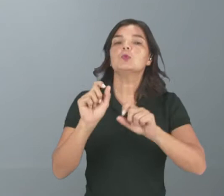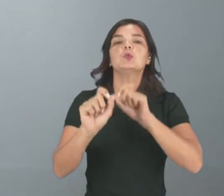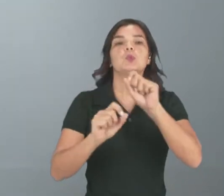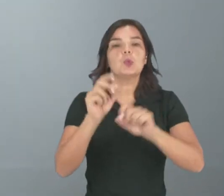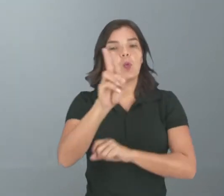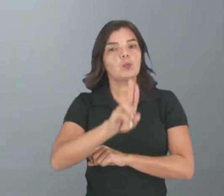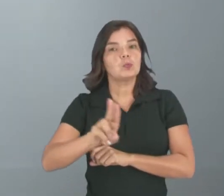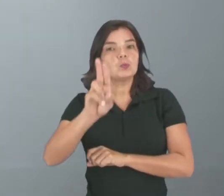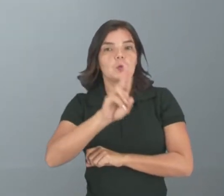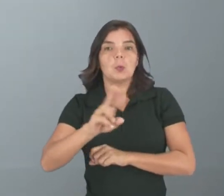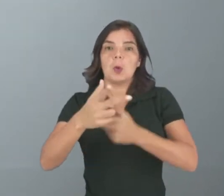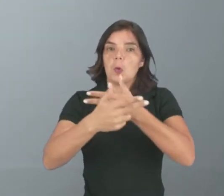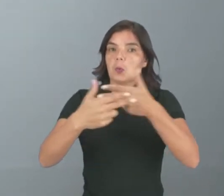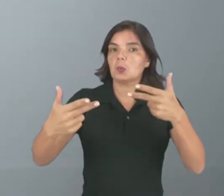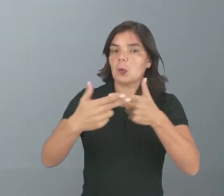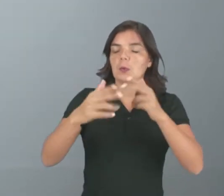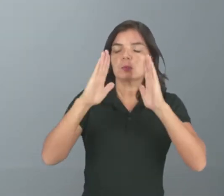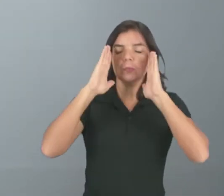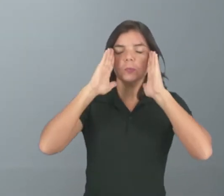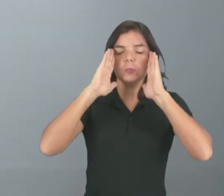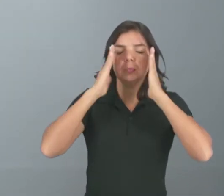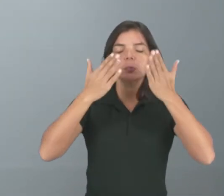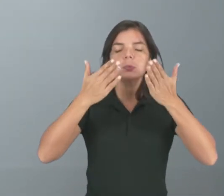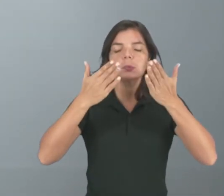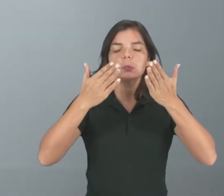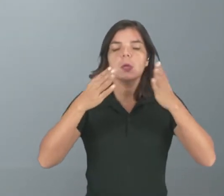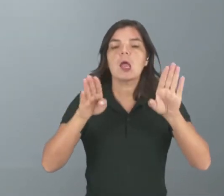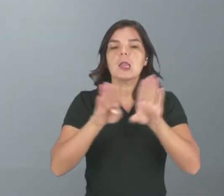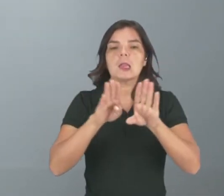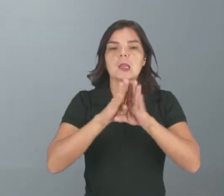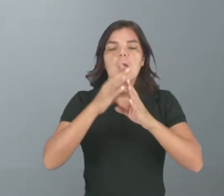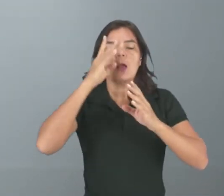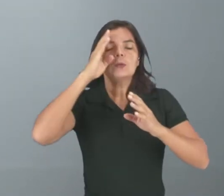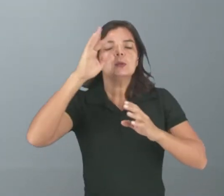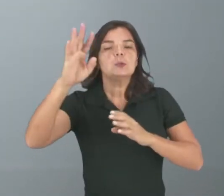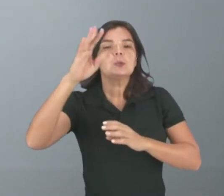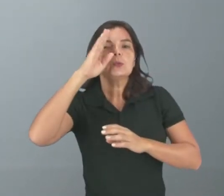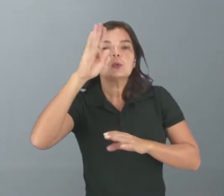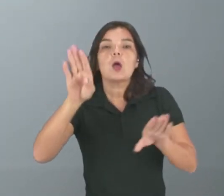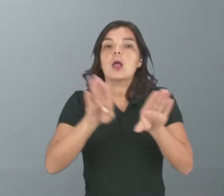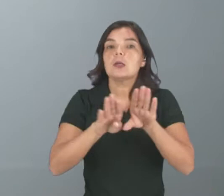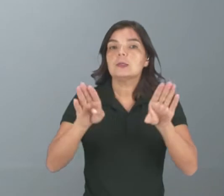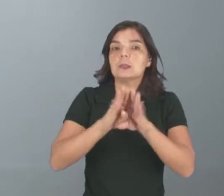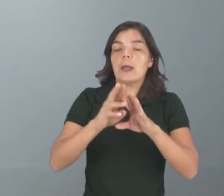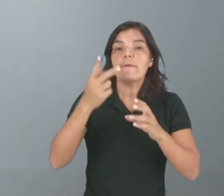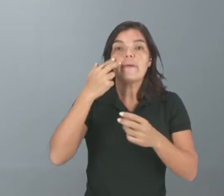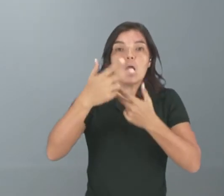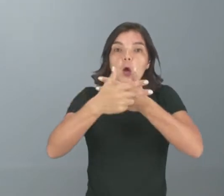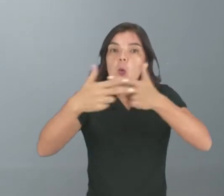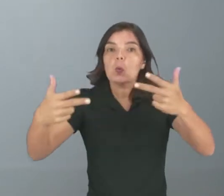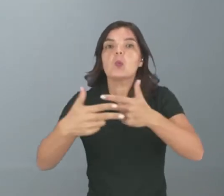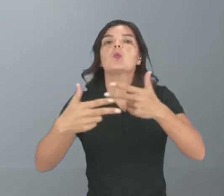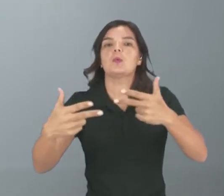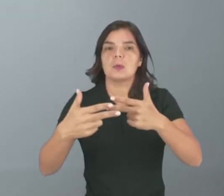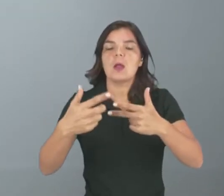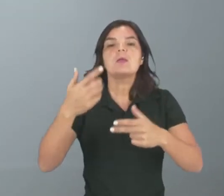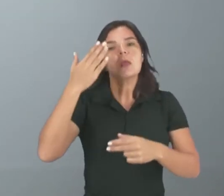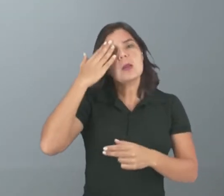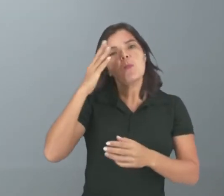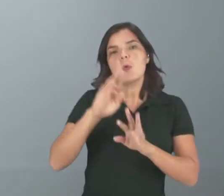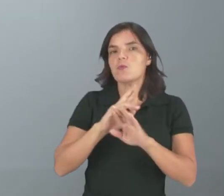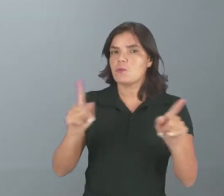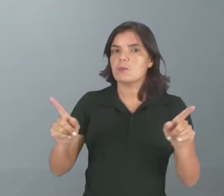Utilizam determinadas coisas, se concentram, eles têm visão, eles têm visagem, né? Eles têm